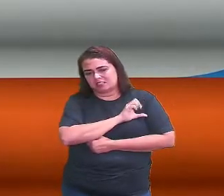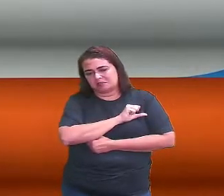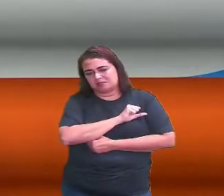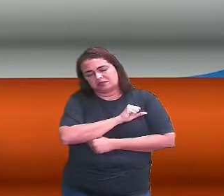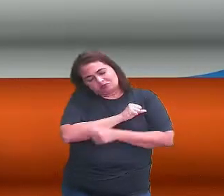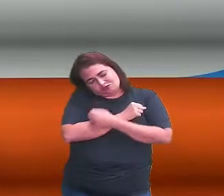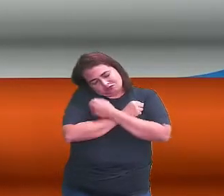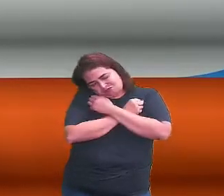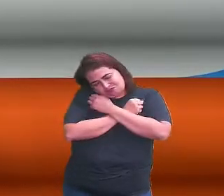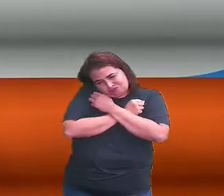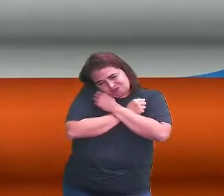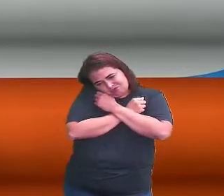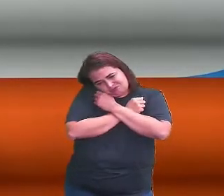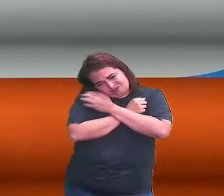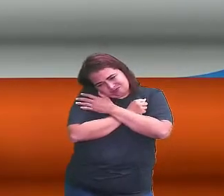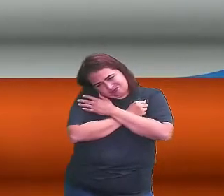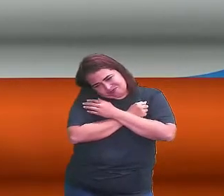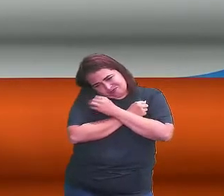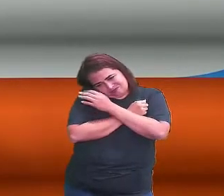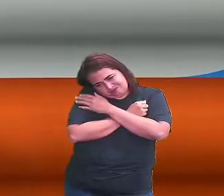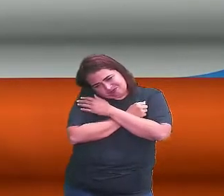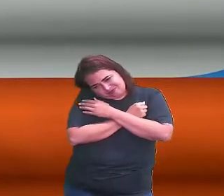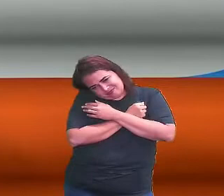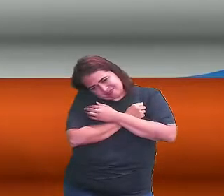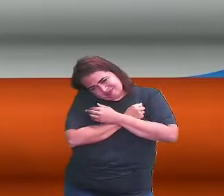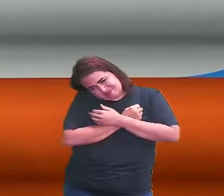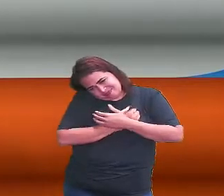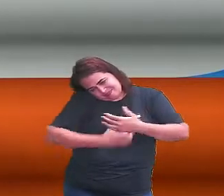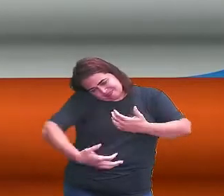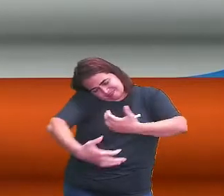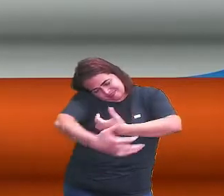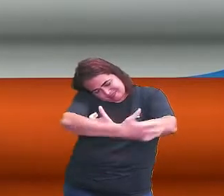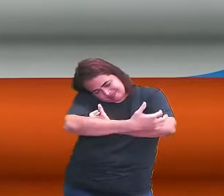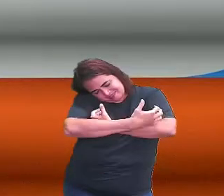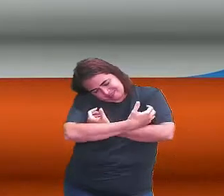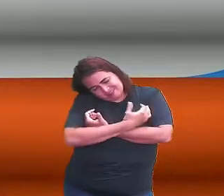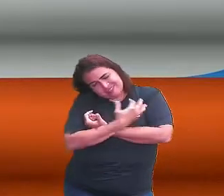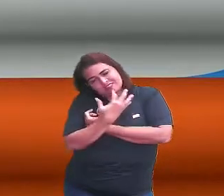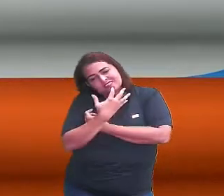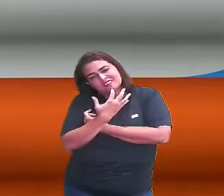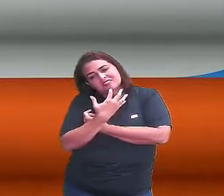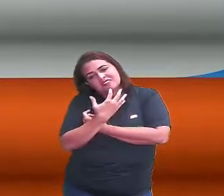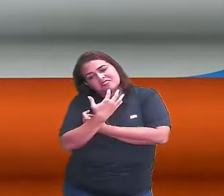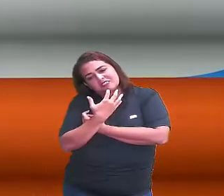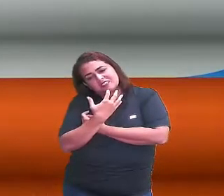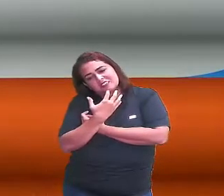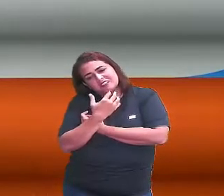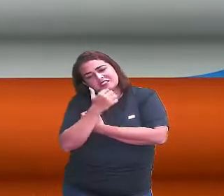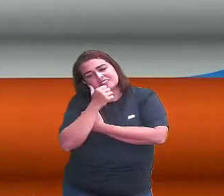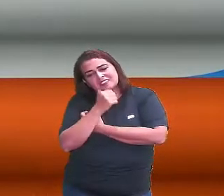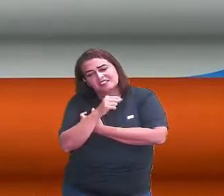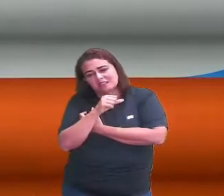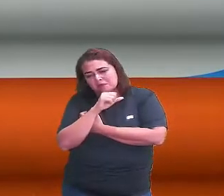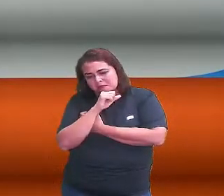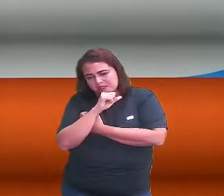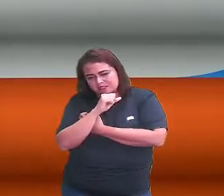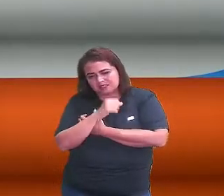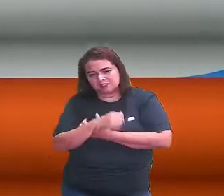se aconchegou nos braços maiores e mais gostosos que ele conhecia, que era o da mamãe